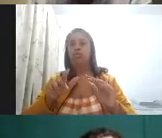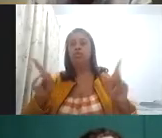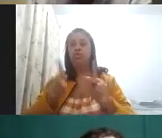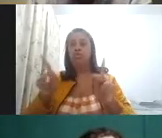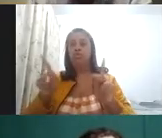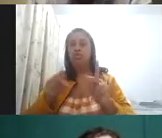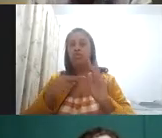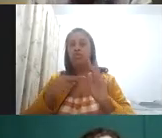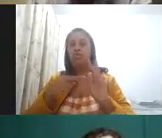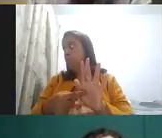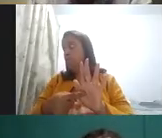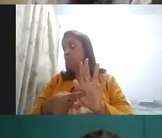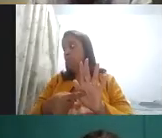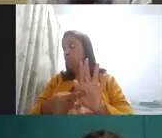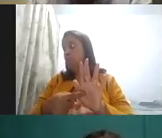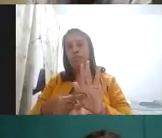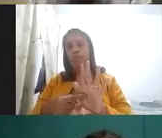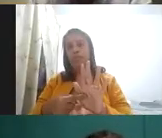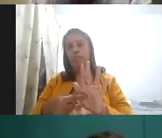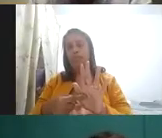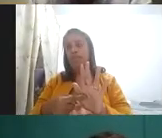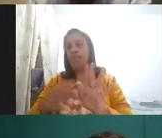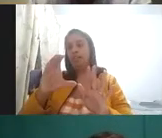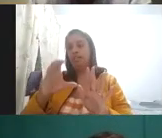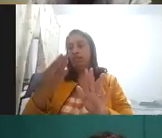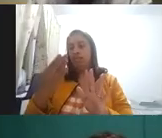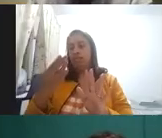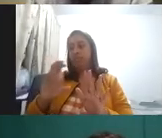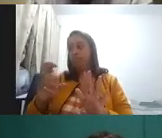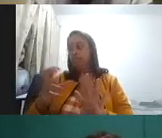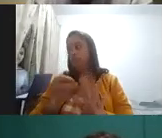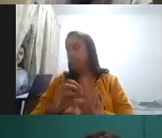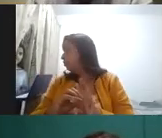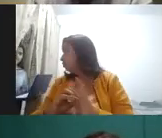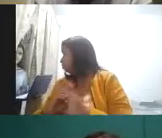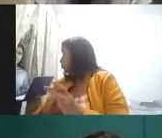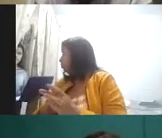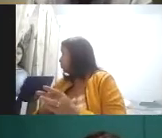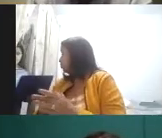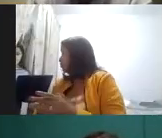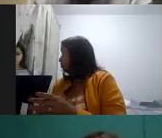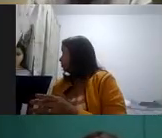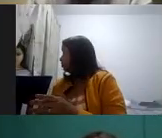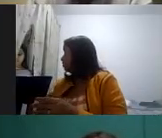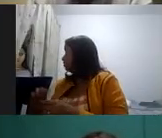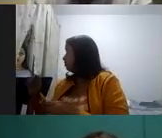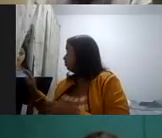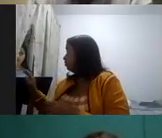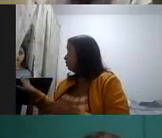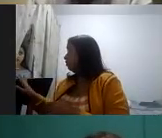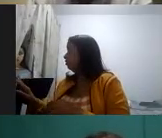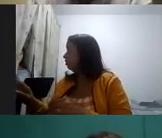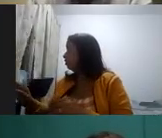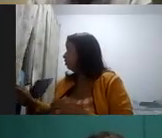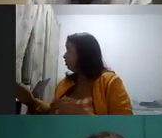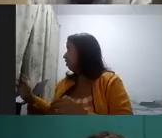C5, C6. Essas vértebras mais baixas aqui são as mais móveis. Isso é importante, gente, tem importância grande, porque a maioria